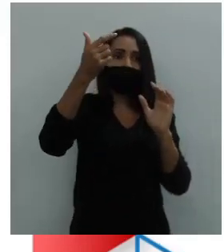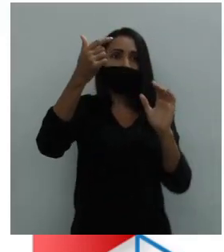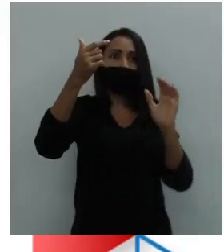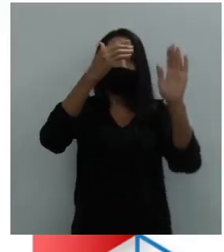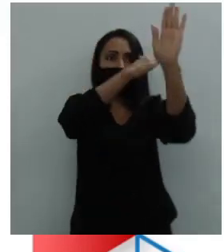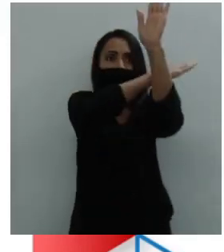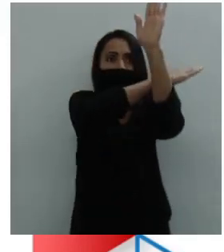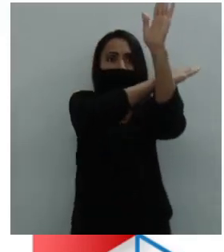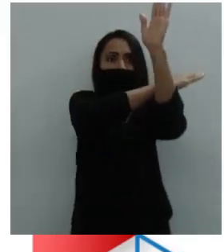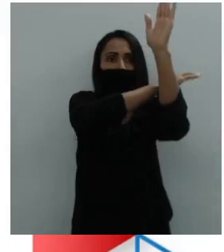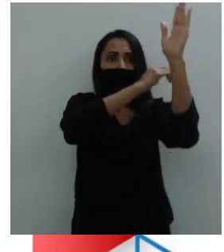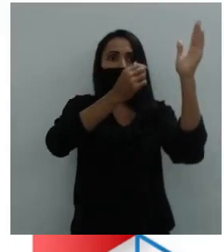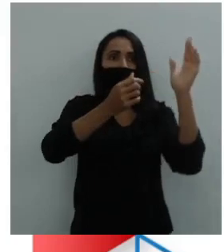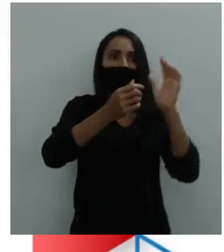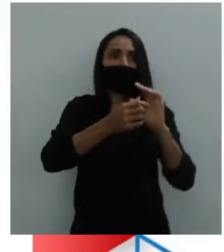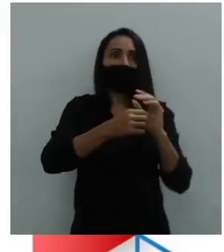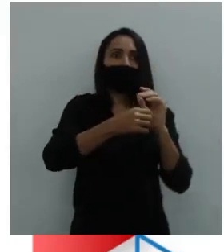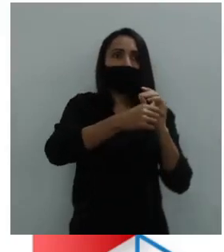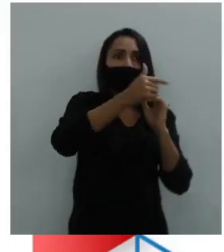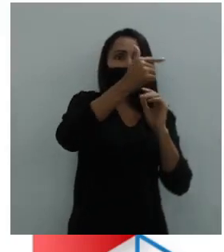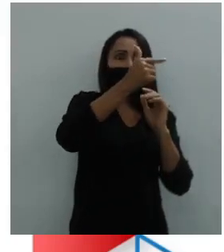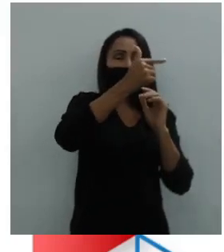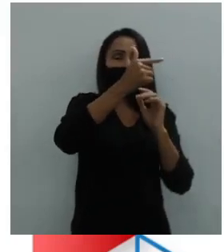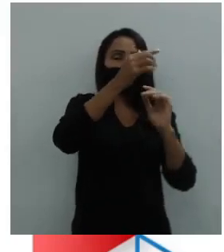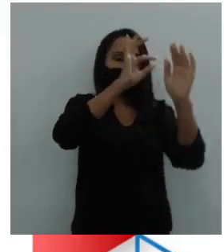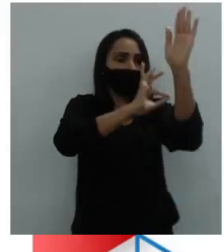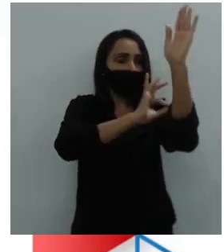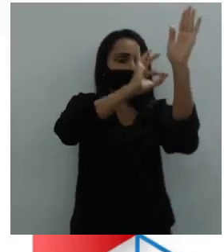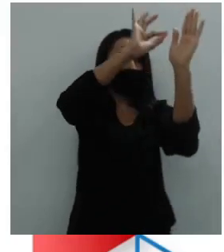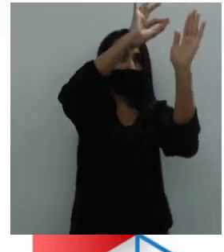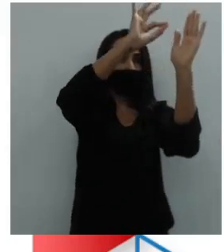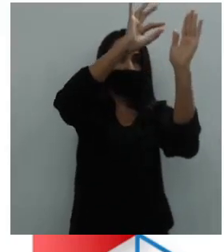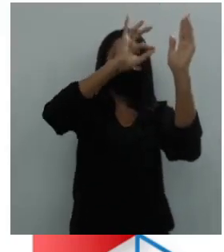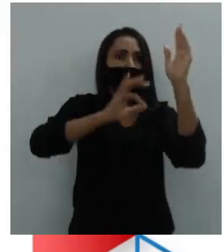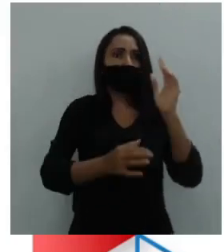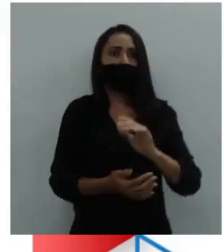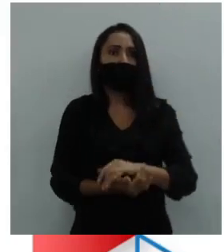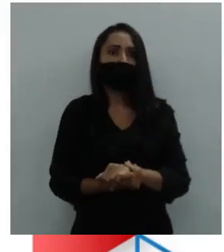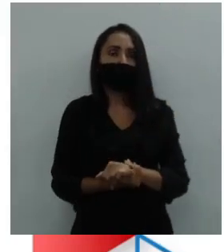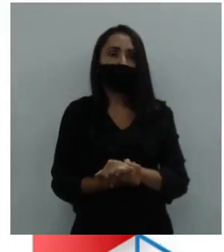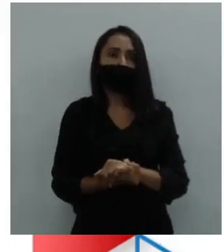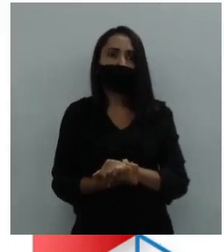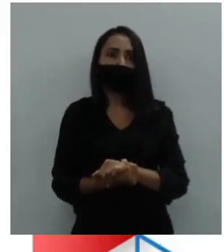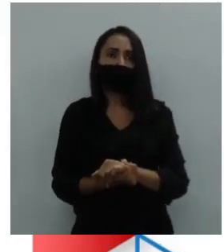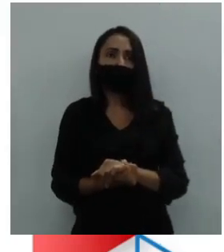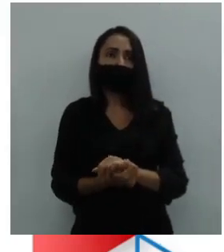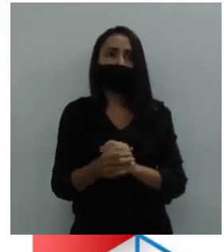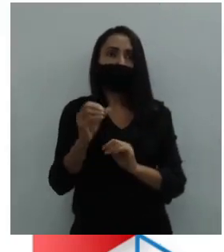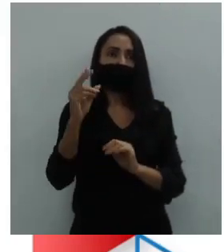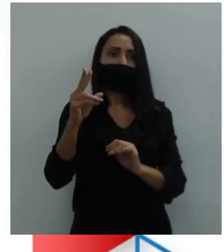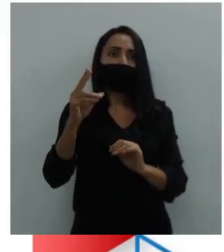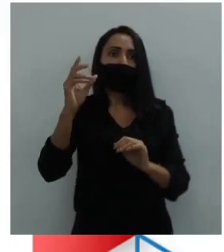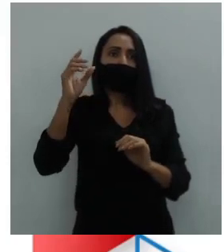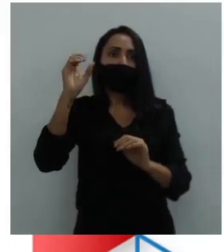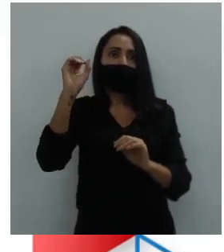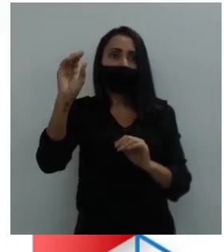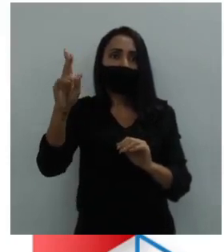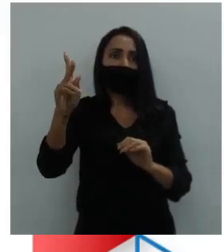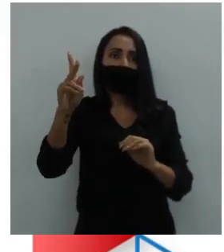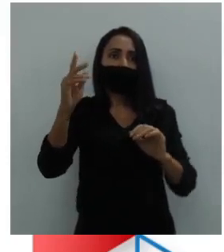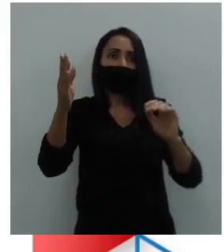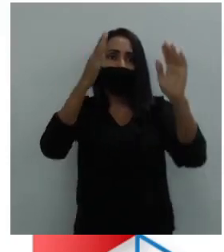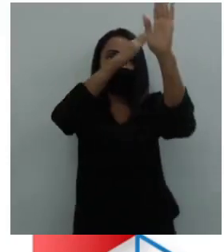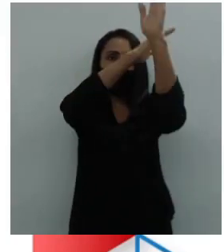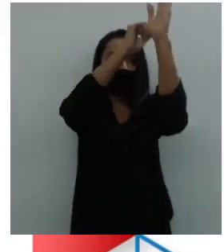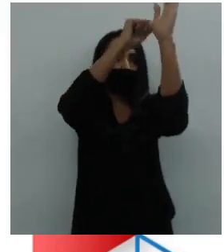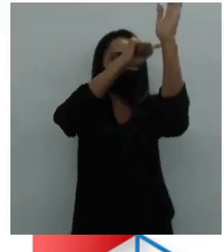par ordenado, subindo, porque y vale 3, do jeito que está o ponto aí marcado. Ok? B, sentido anti-horário